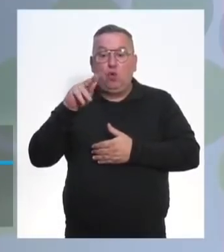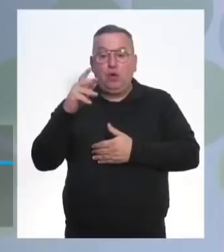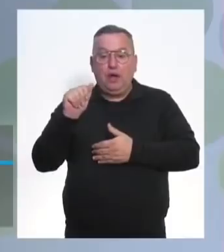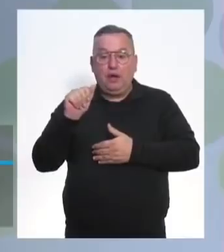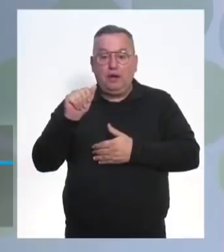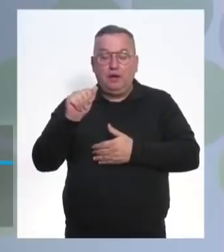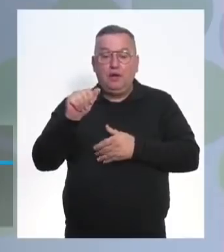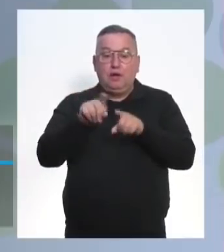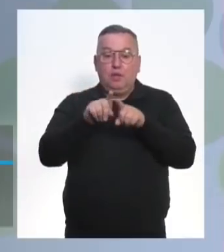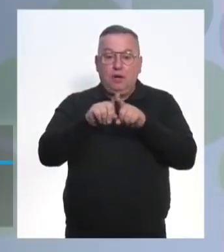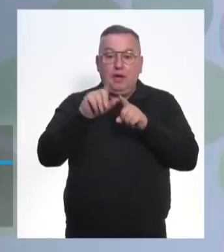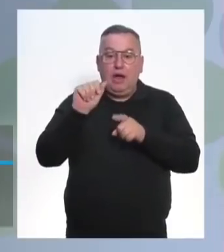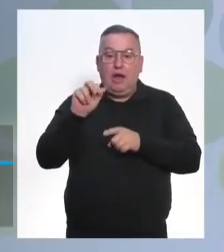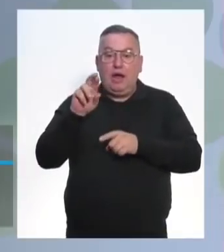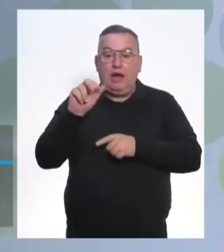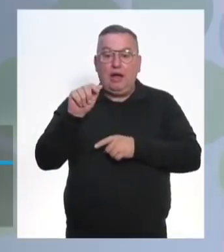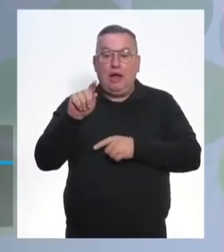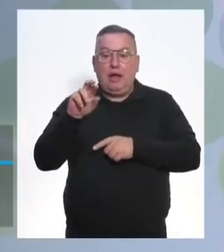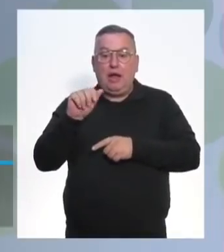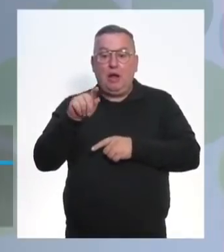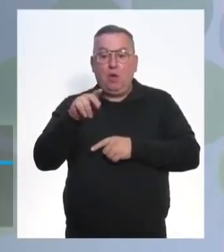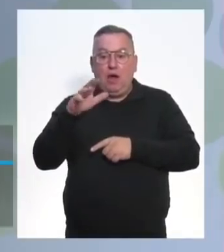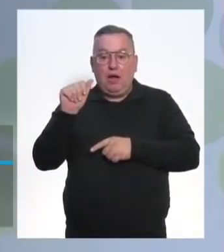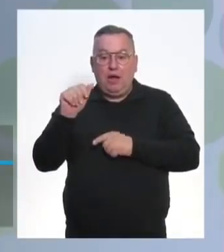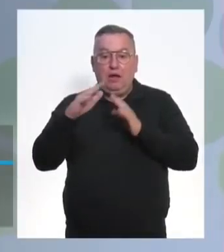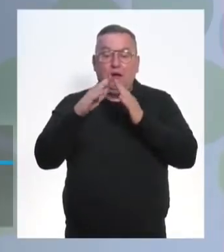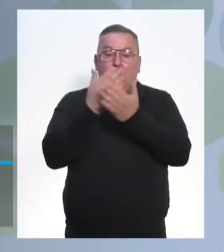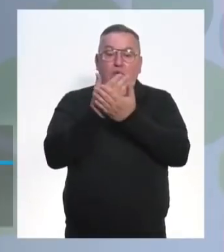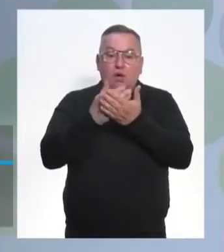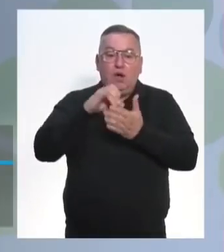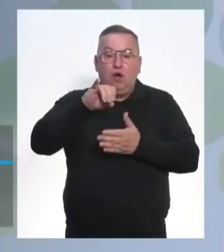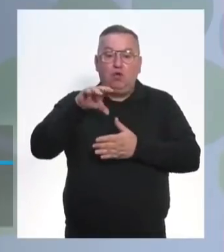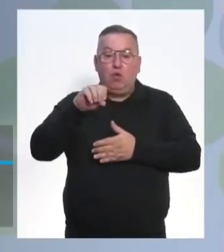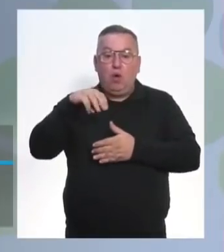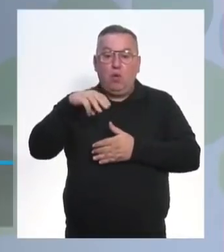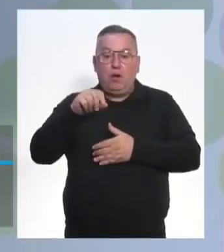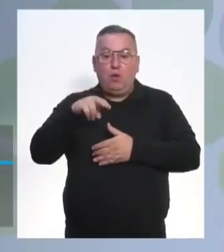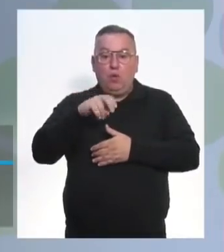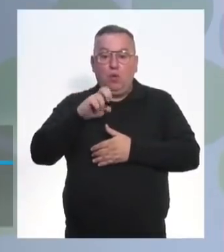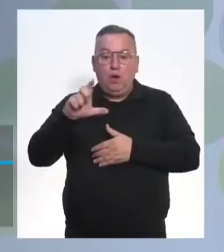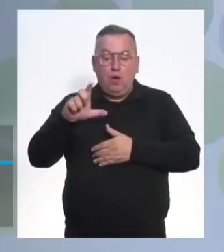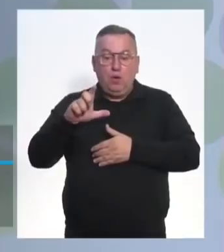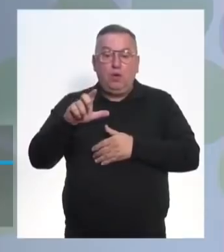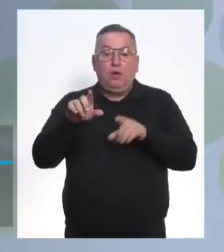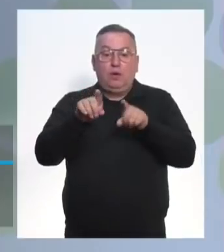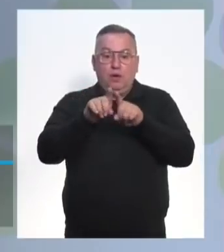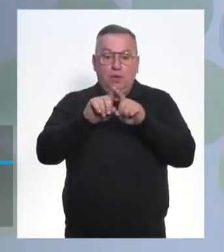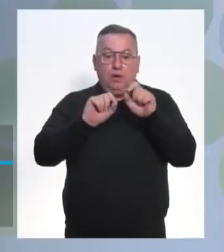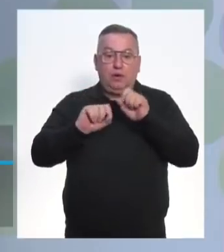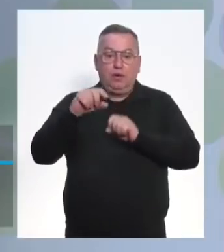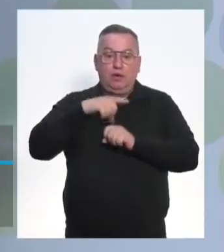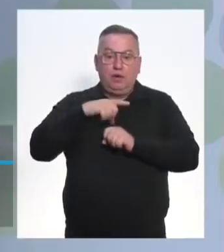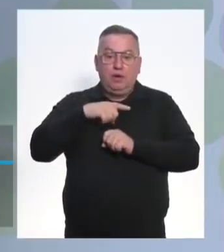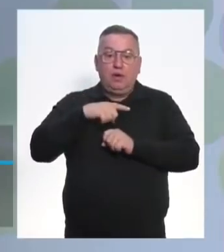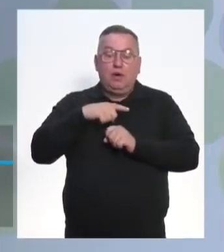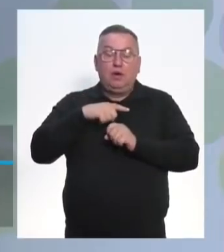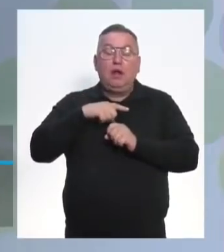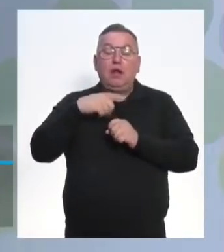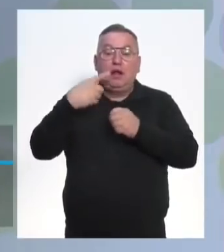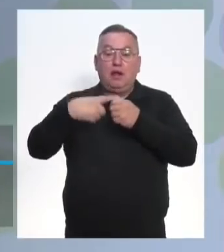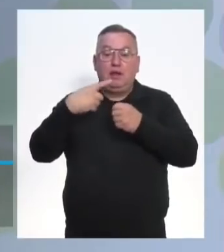de Araraquara, da Escola João Manuel do Amaro. Eu também tenho de Bauru,